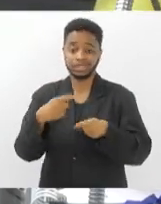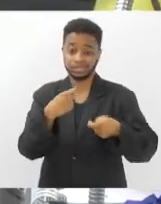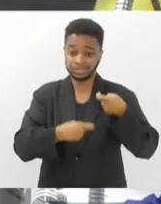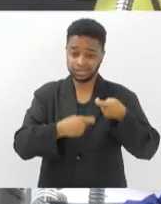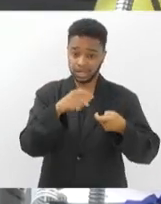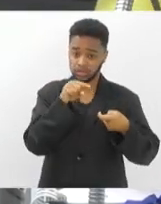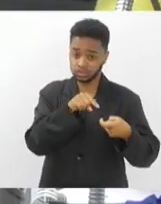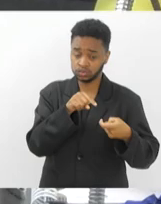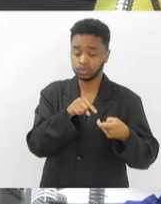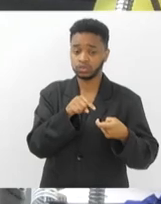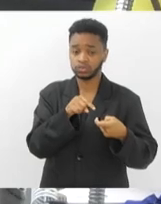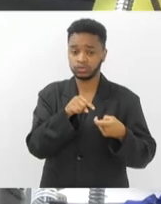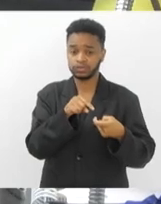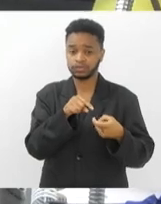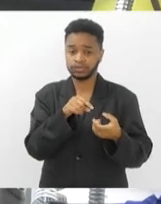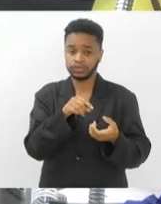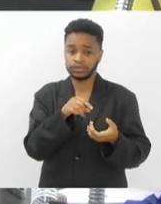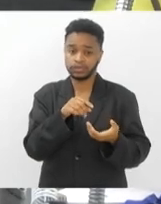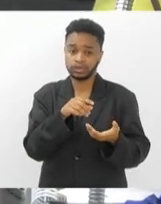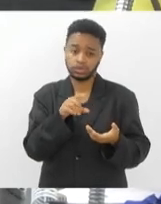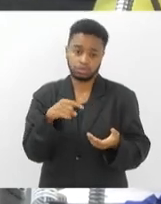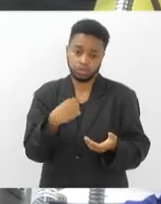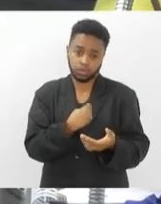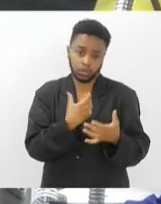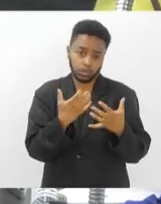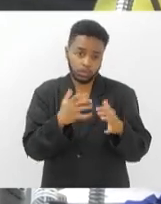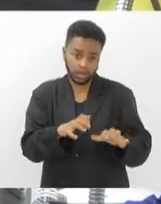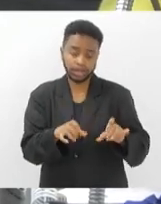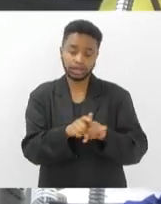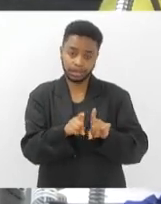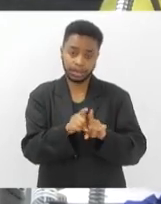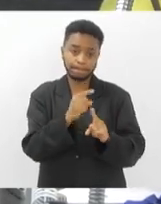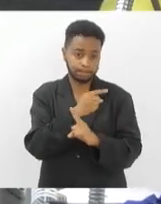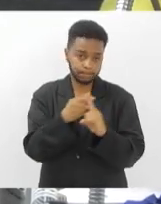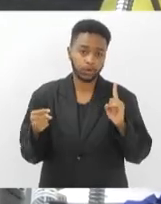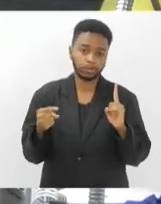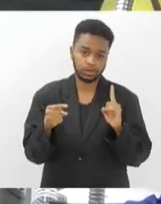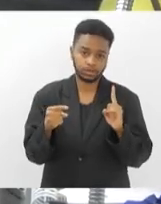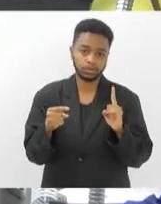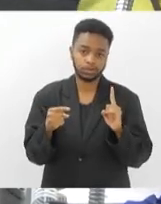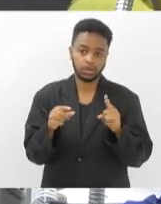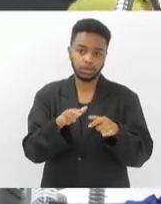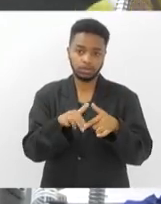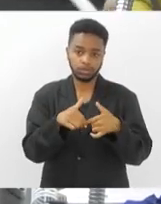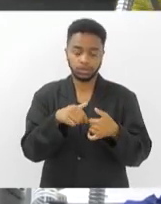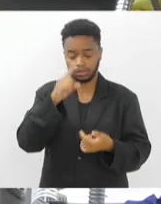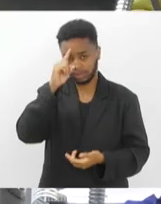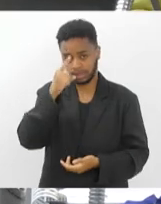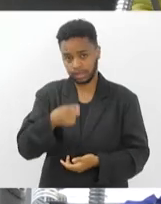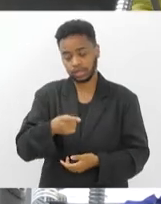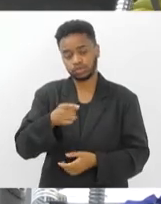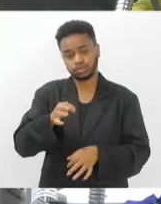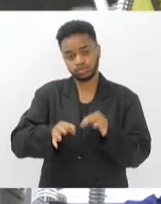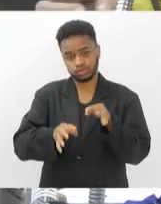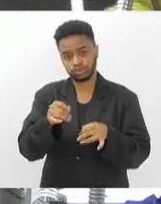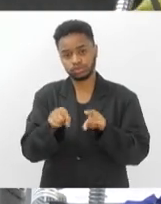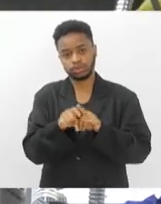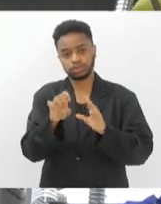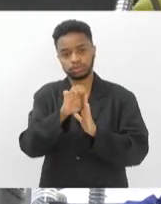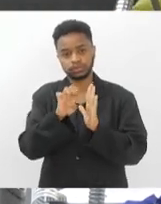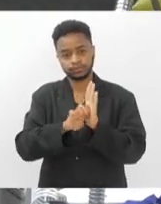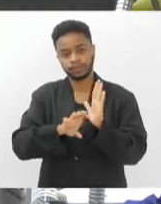ela é não só indesejada, como vedada praticamente pelo ordenamento jurídico, pelo Estatuto da Criança e do